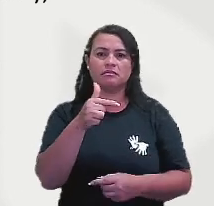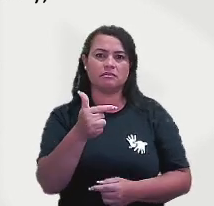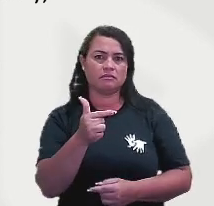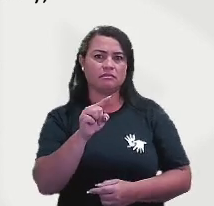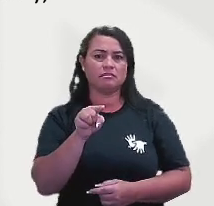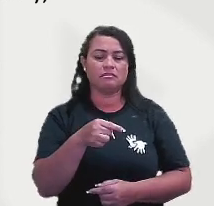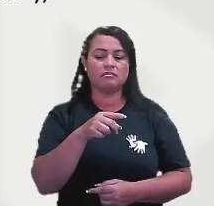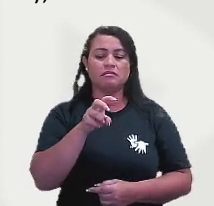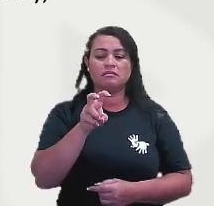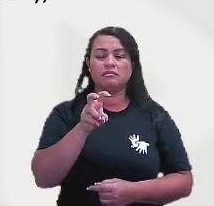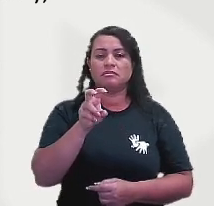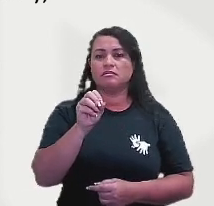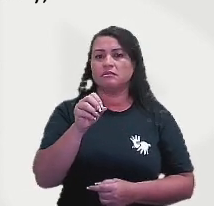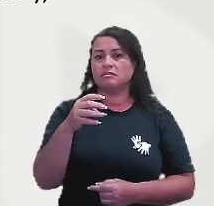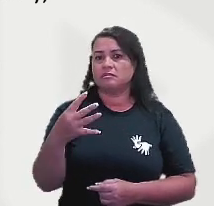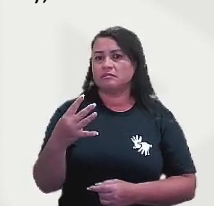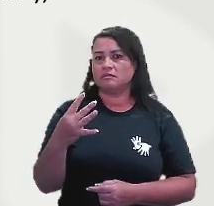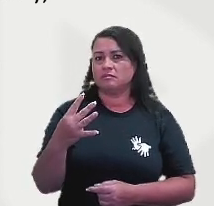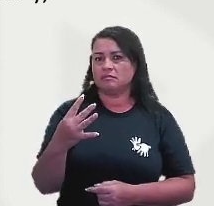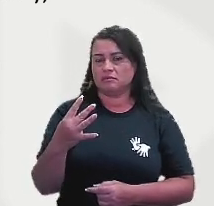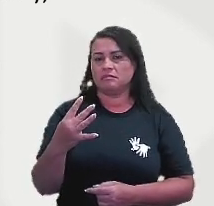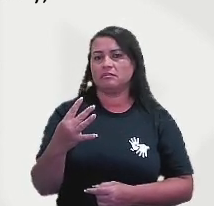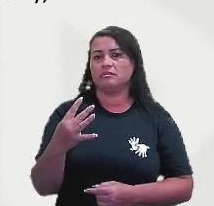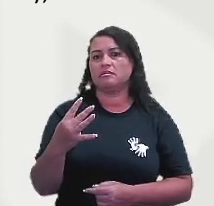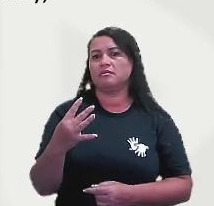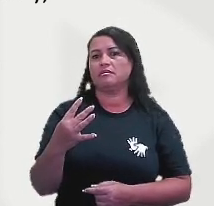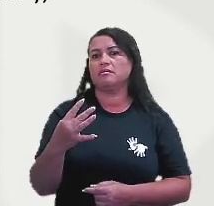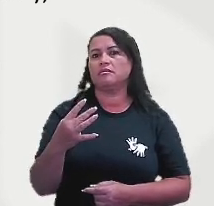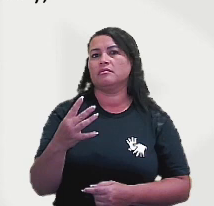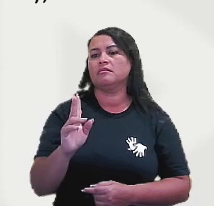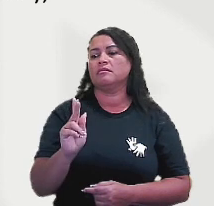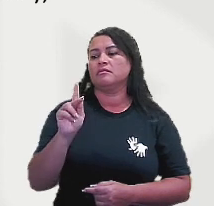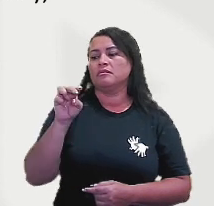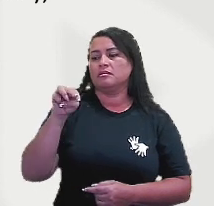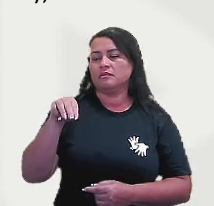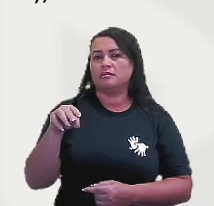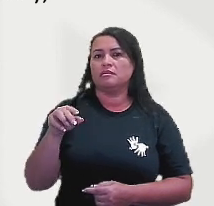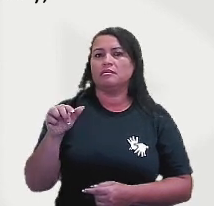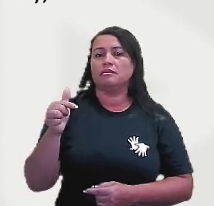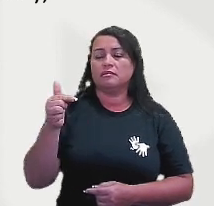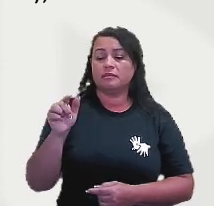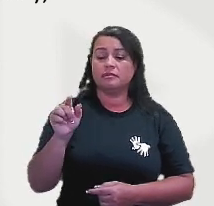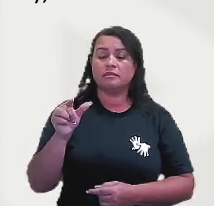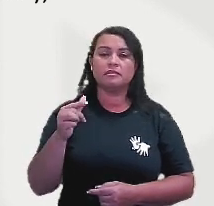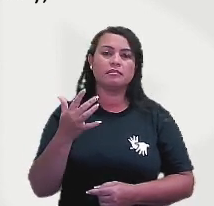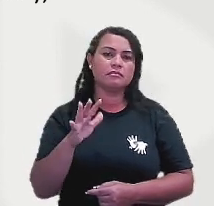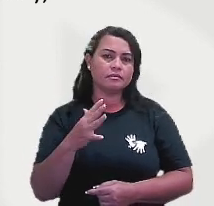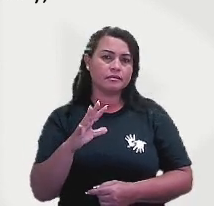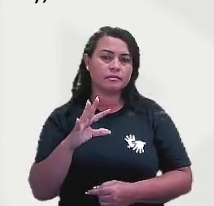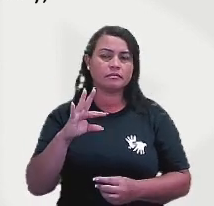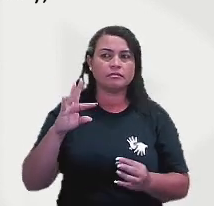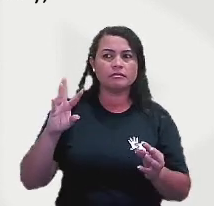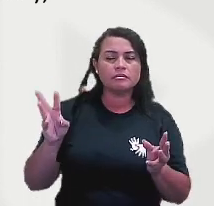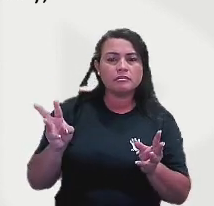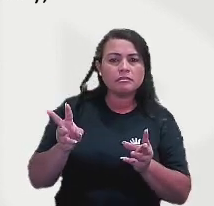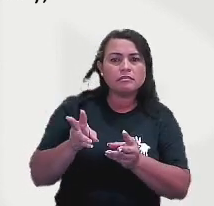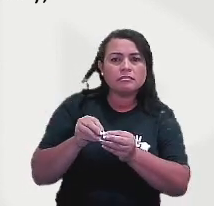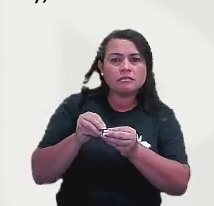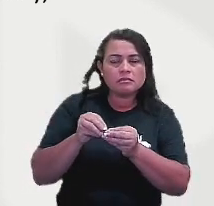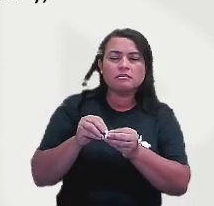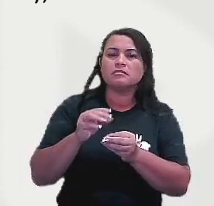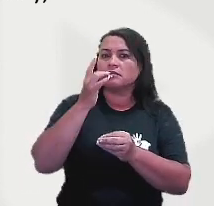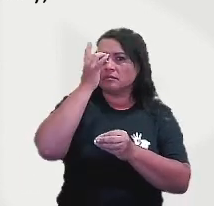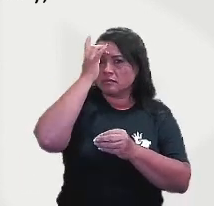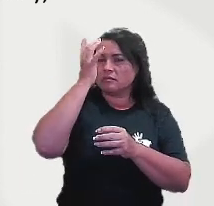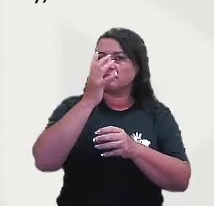372,504 quilômetros quadrados, tá? Então, o que eu fiz? Arredondei, aproximei esse valor para facilitar o